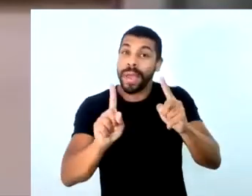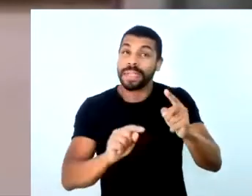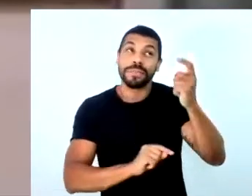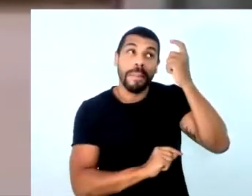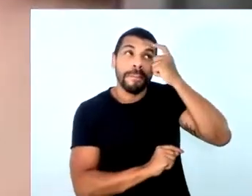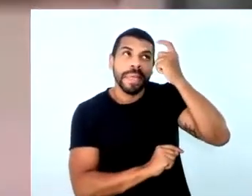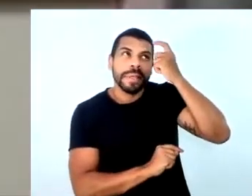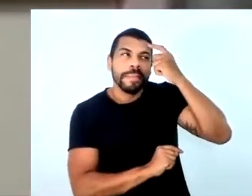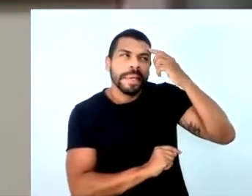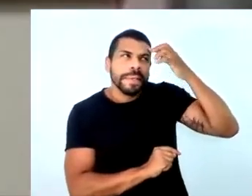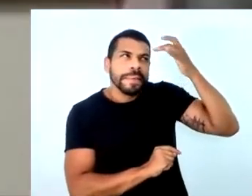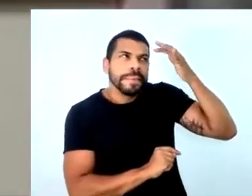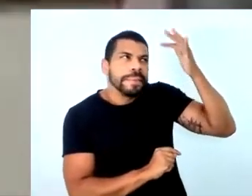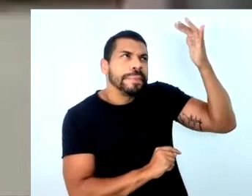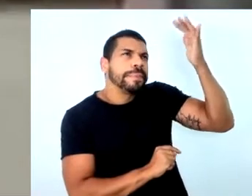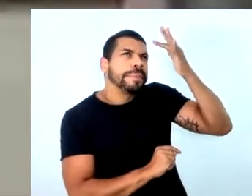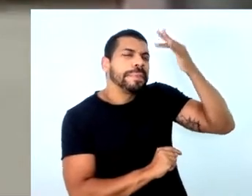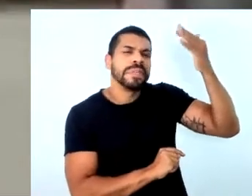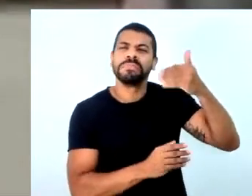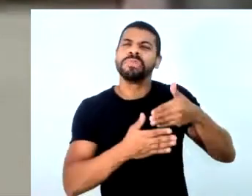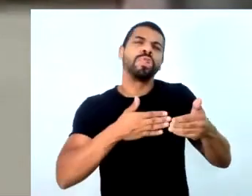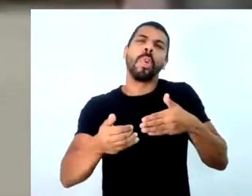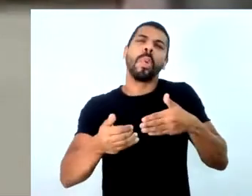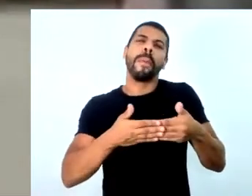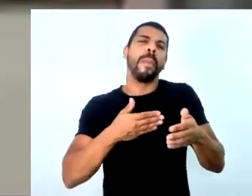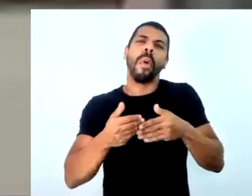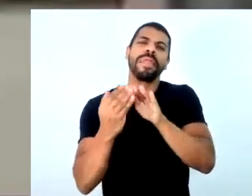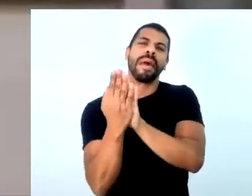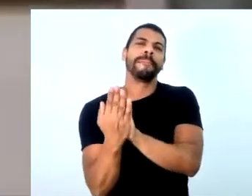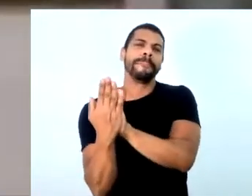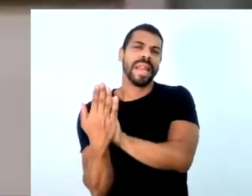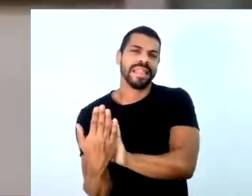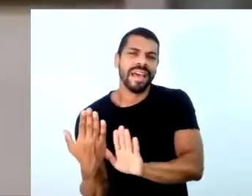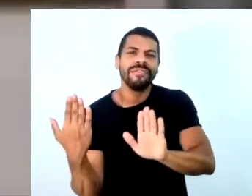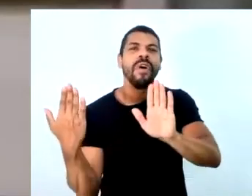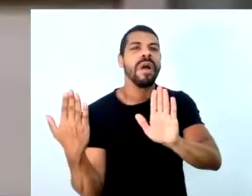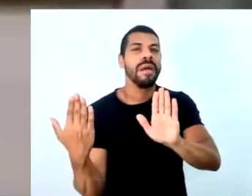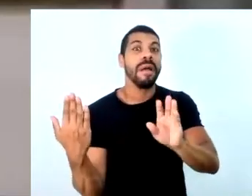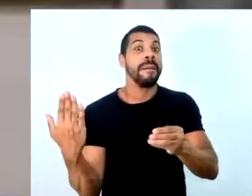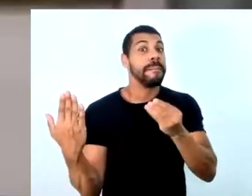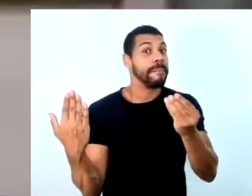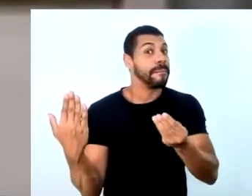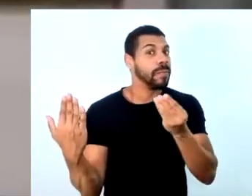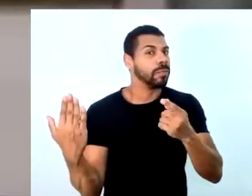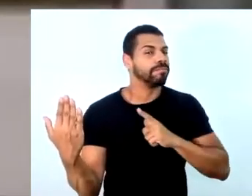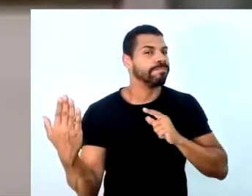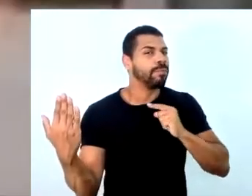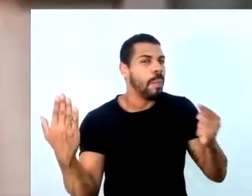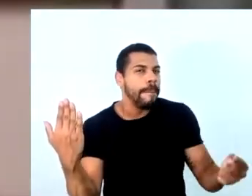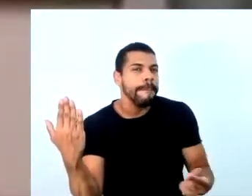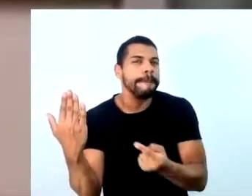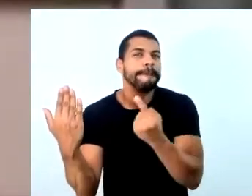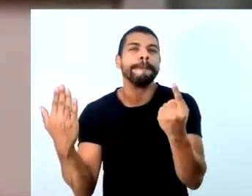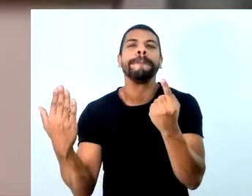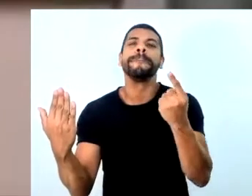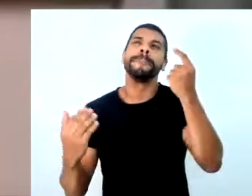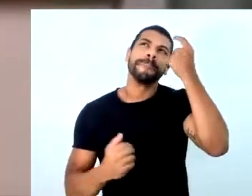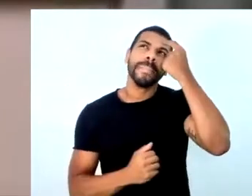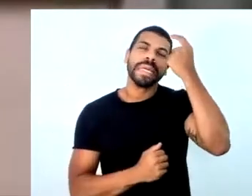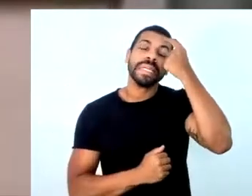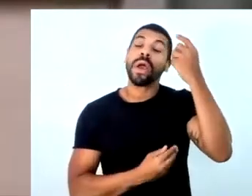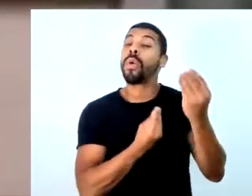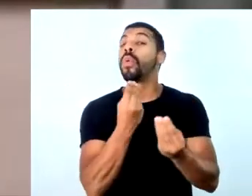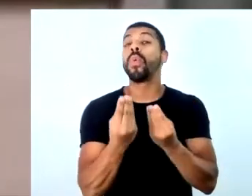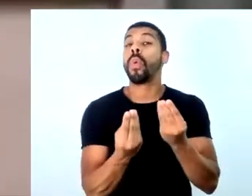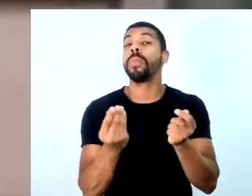é o pensamento que faz no filme. Então, não importa a plataforma que você trabalhe, e sim a forma como você pensa o filme que você